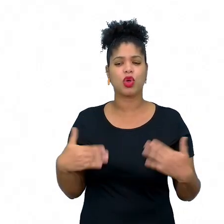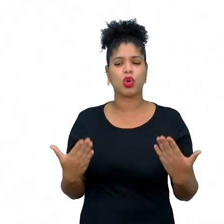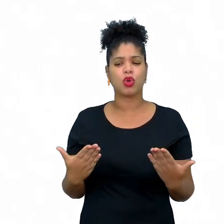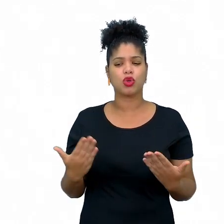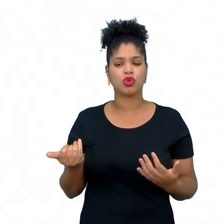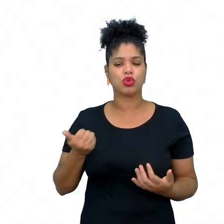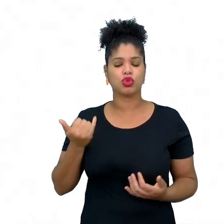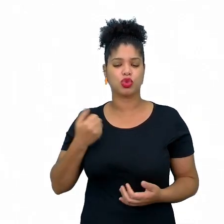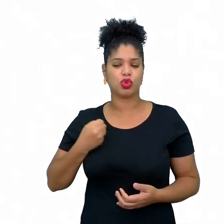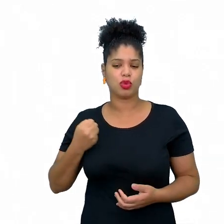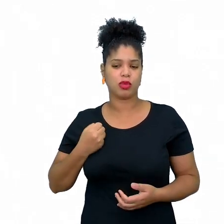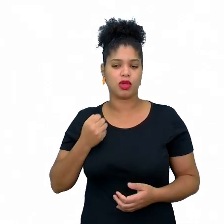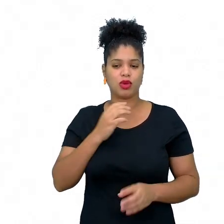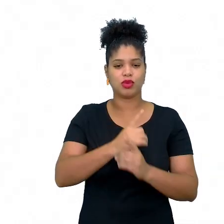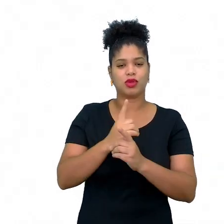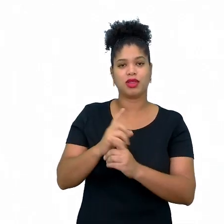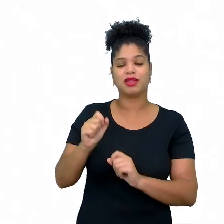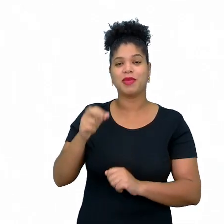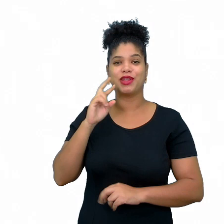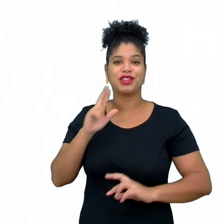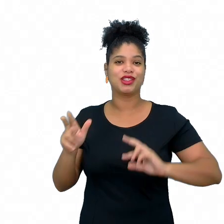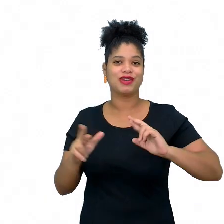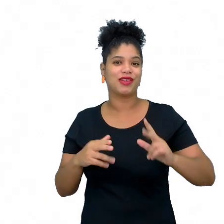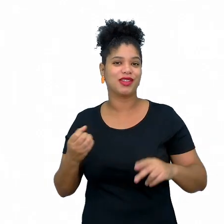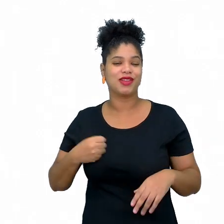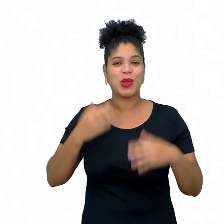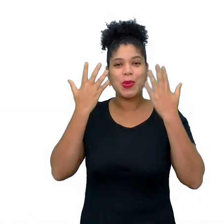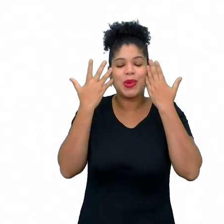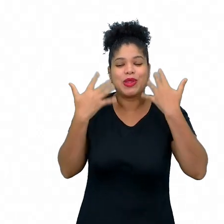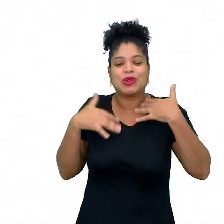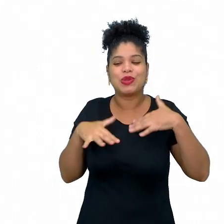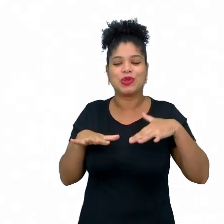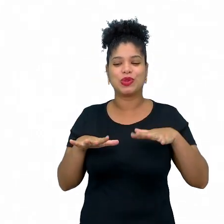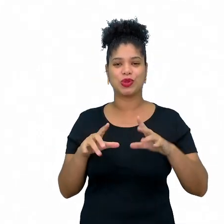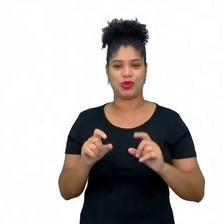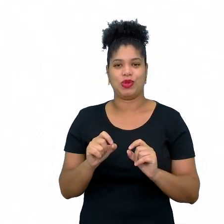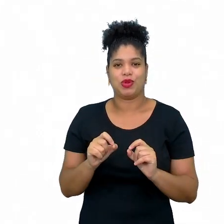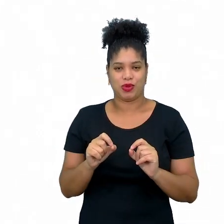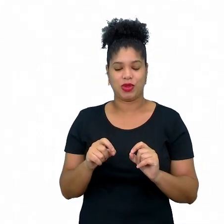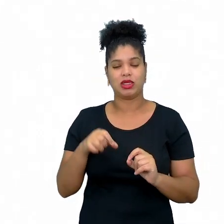esses números? Qual é a diferença? Onde estão esses números naturais? E